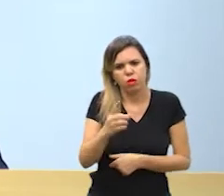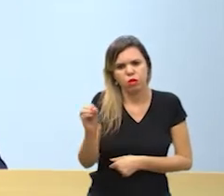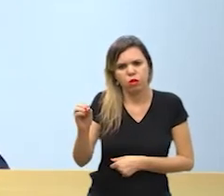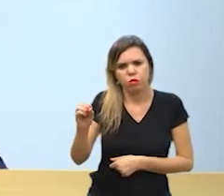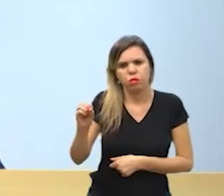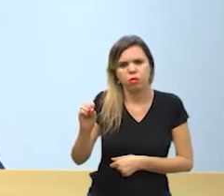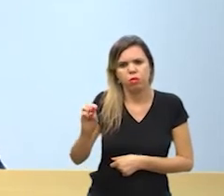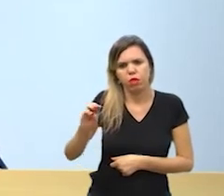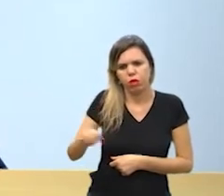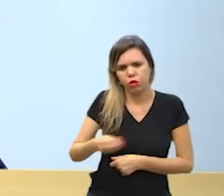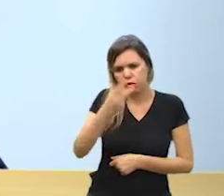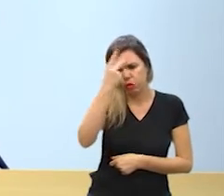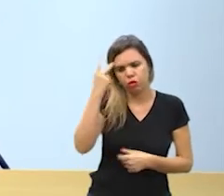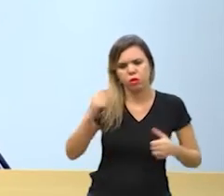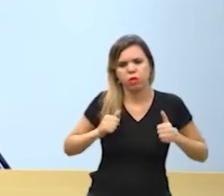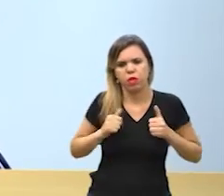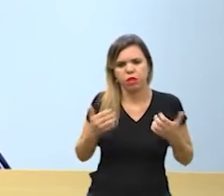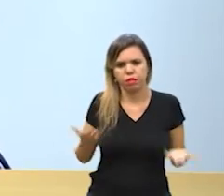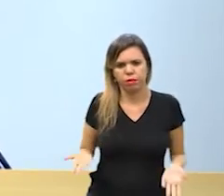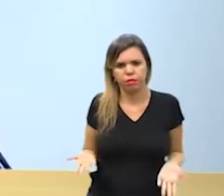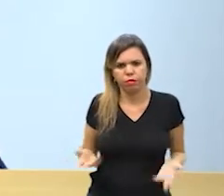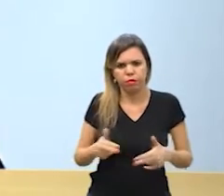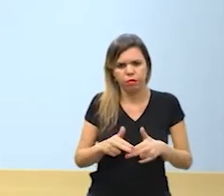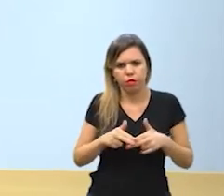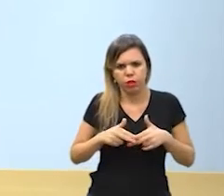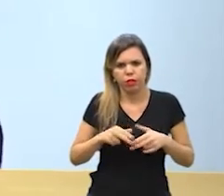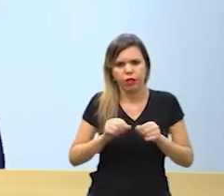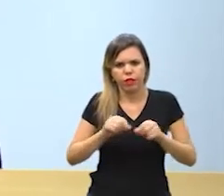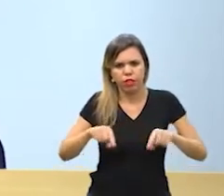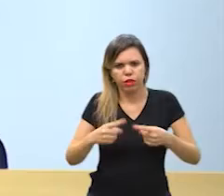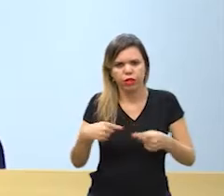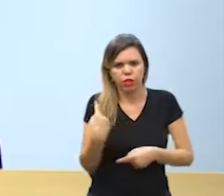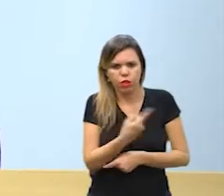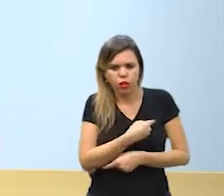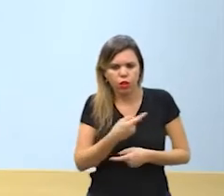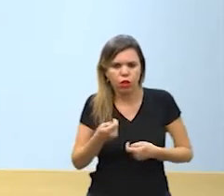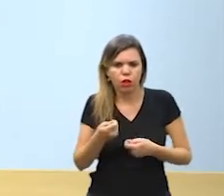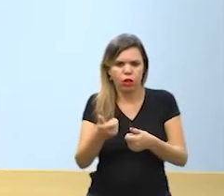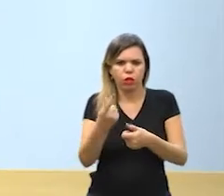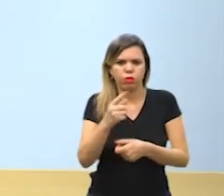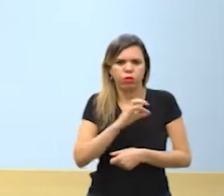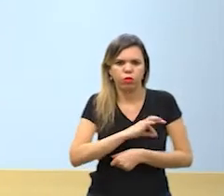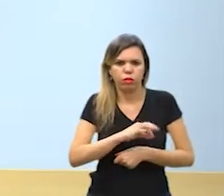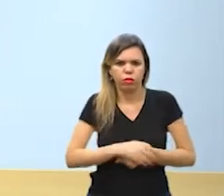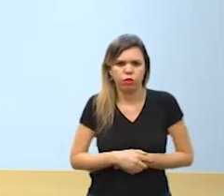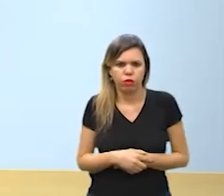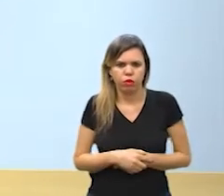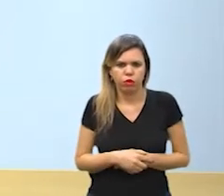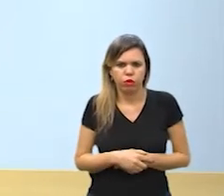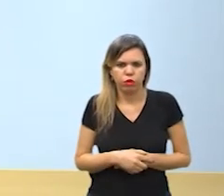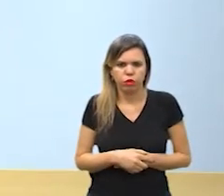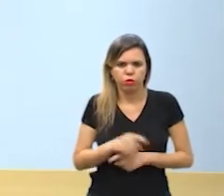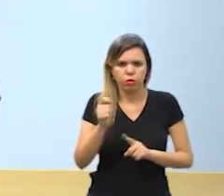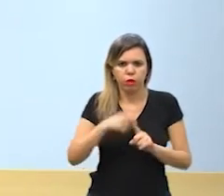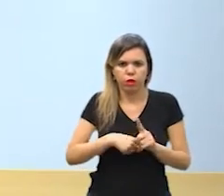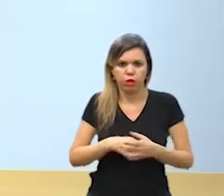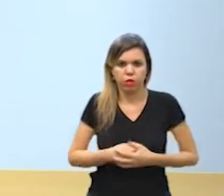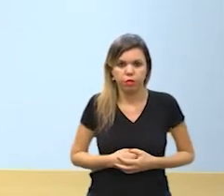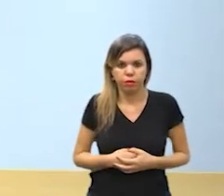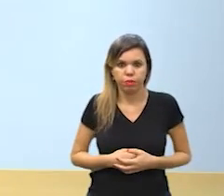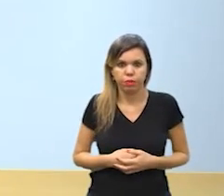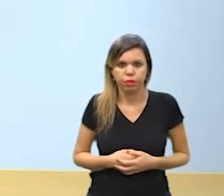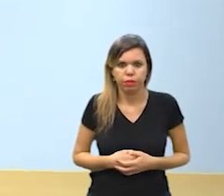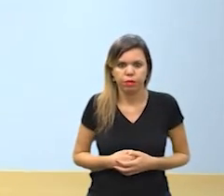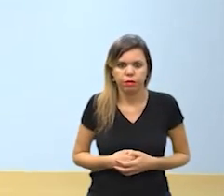beirando 100 milhões de desempregados. Por isso que eu fiz o desafio de nós darmos um salário nosso do